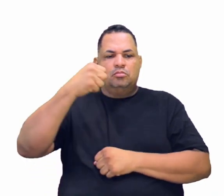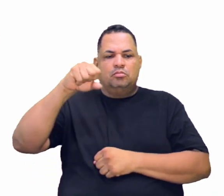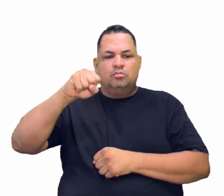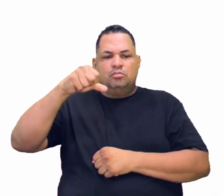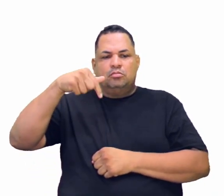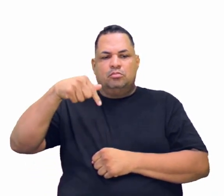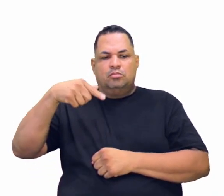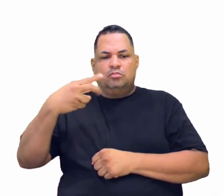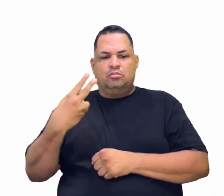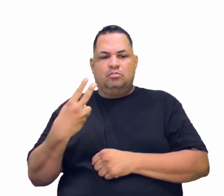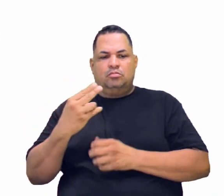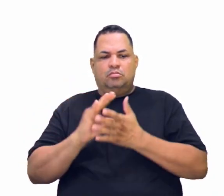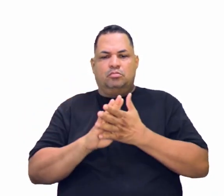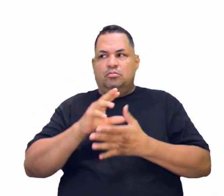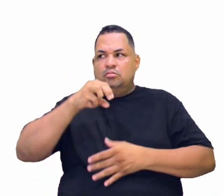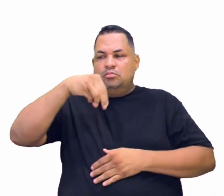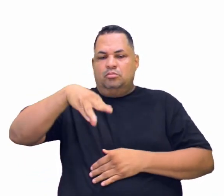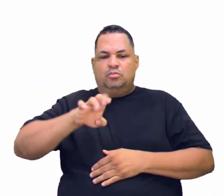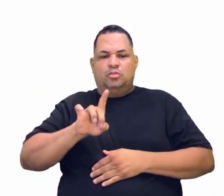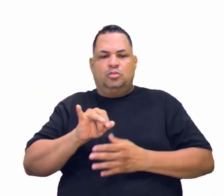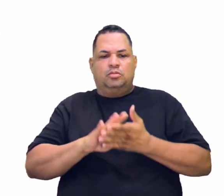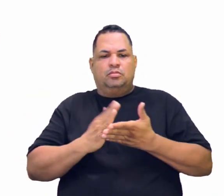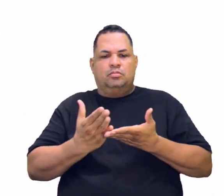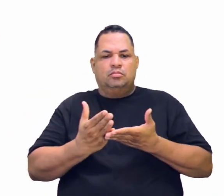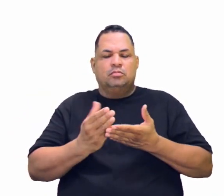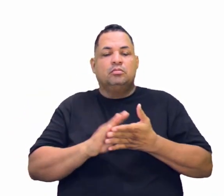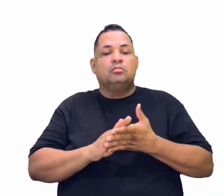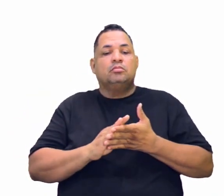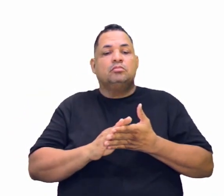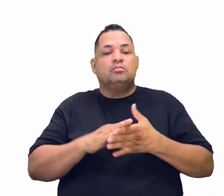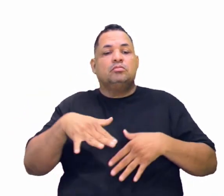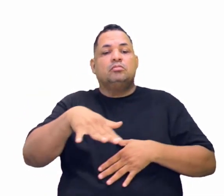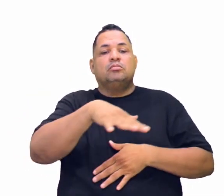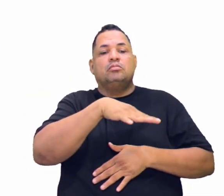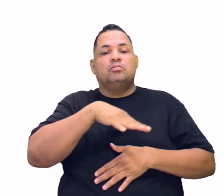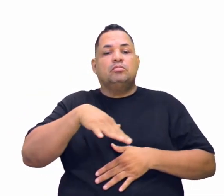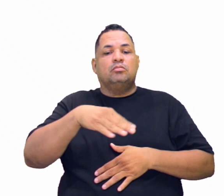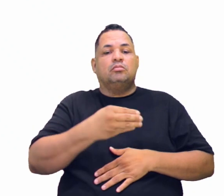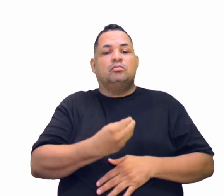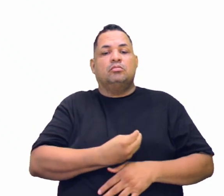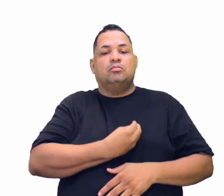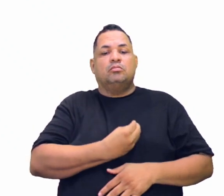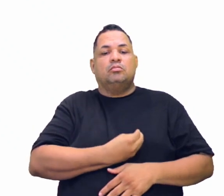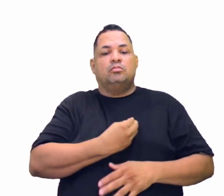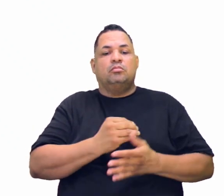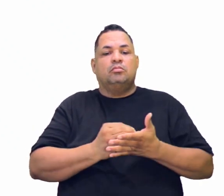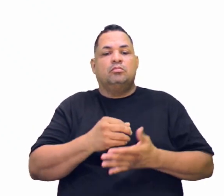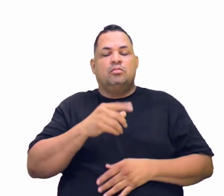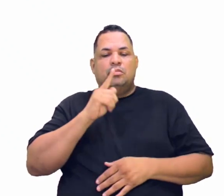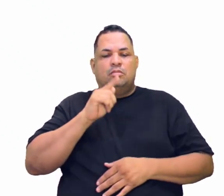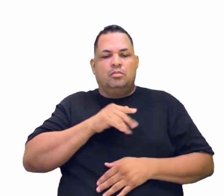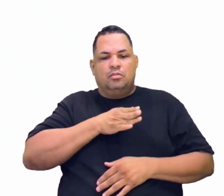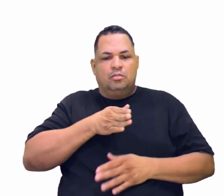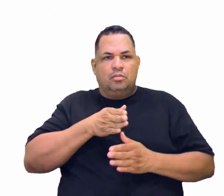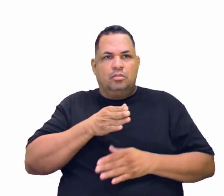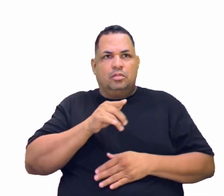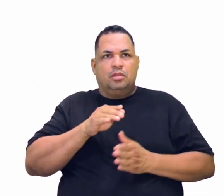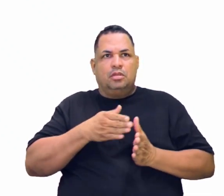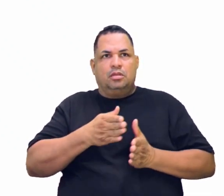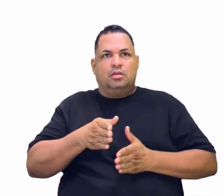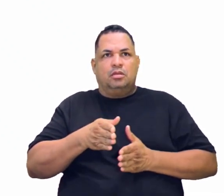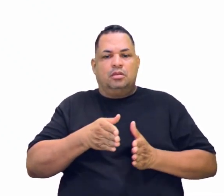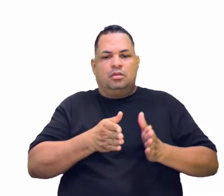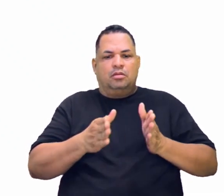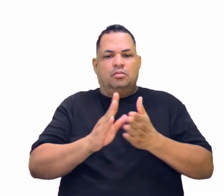1872, os Muras irão se situar aqui na região do Rio Marmelo. Só